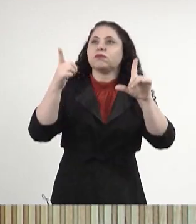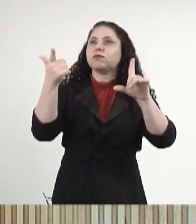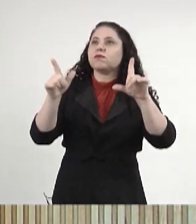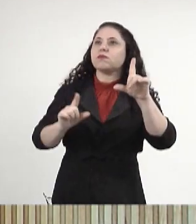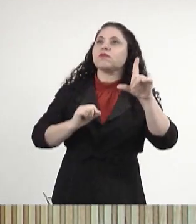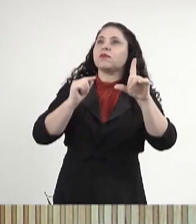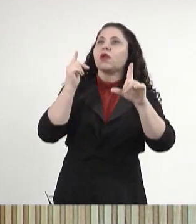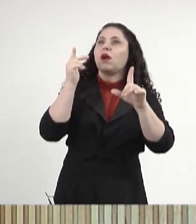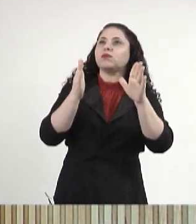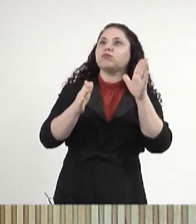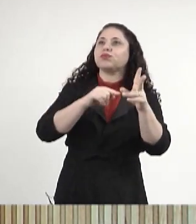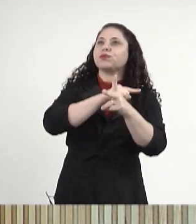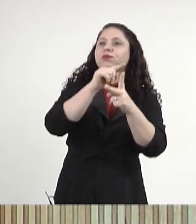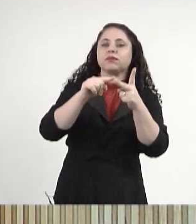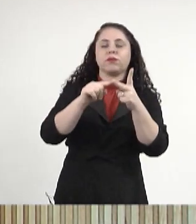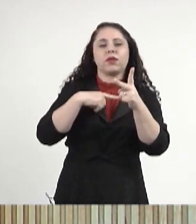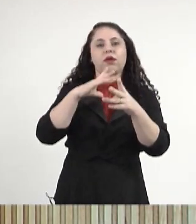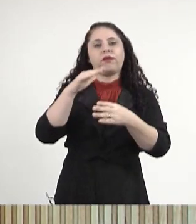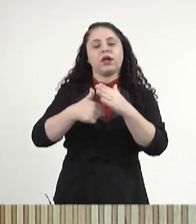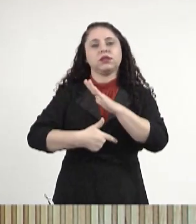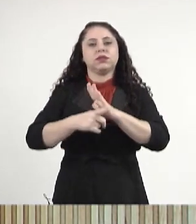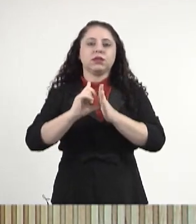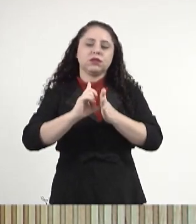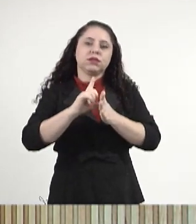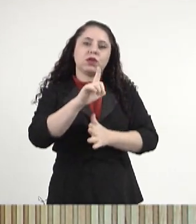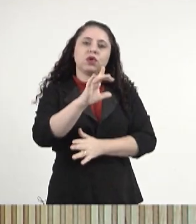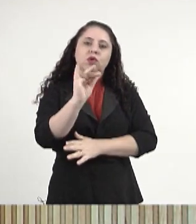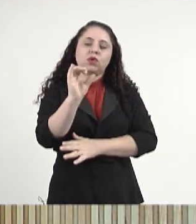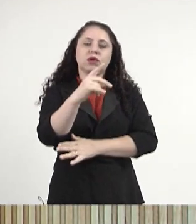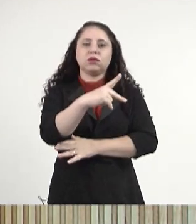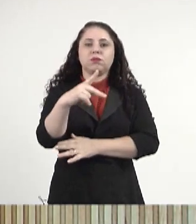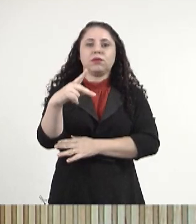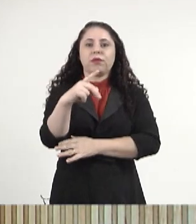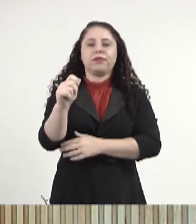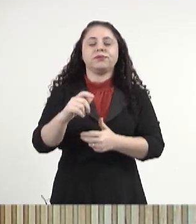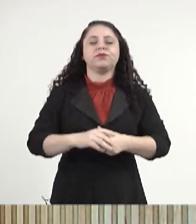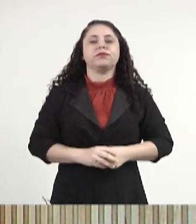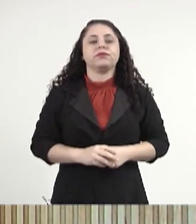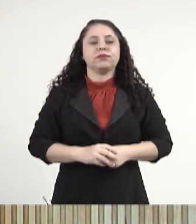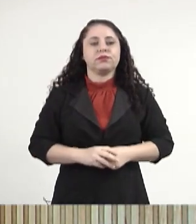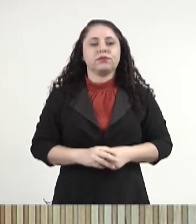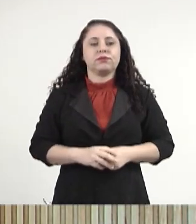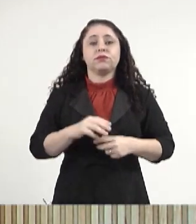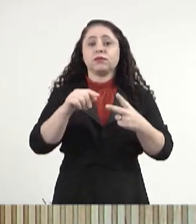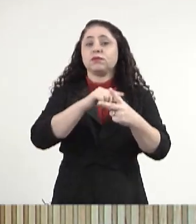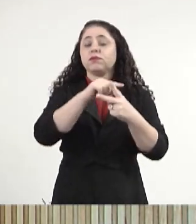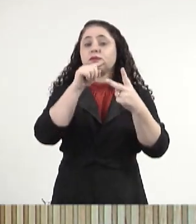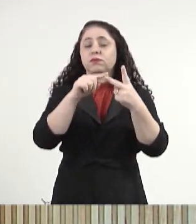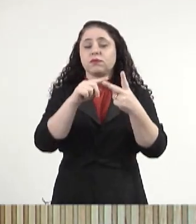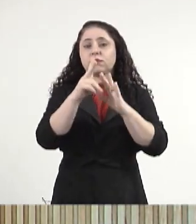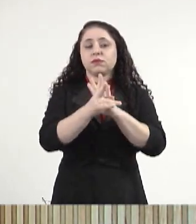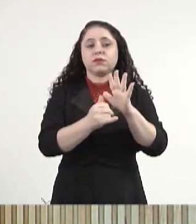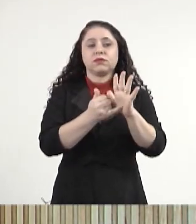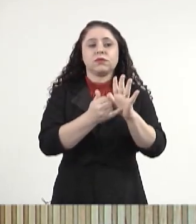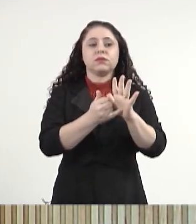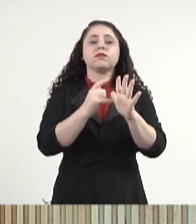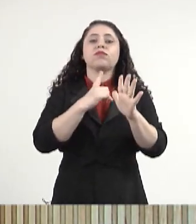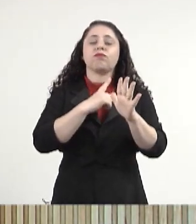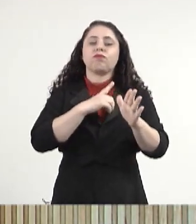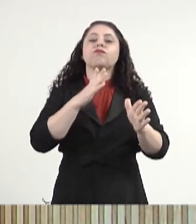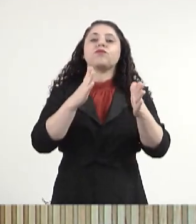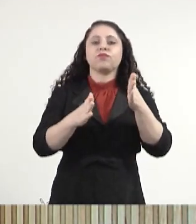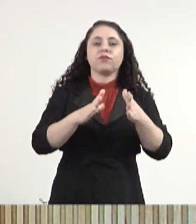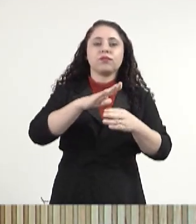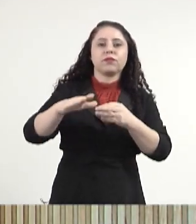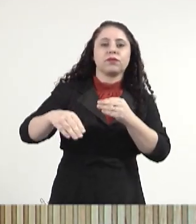tem essa segunda etapa antes da segunda votação da LOA e do PPA. Os dois projetos vão passar por um novo